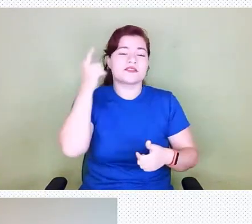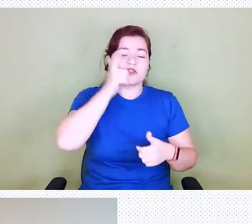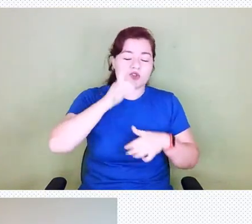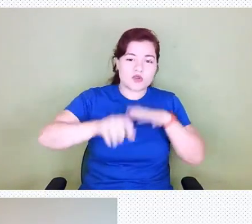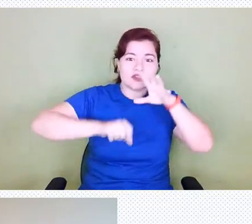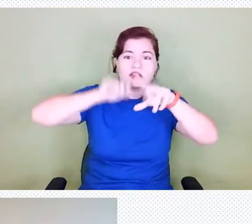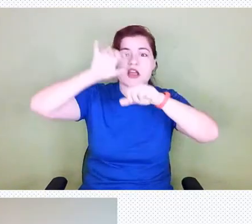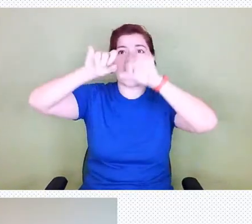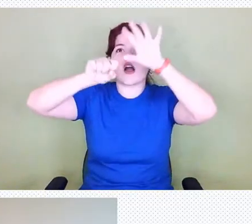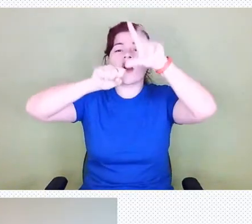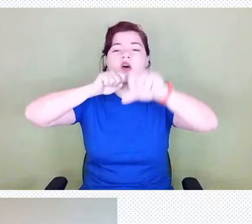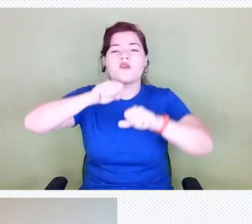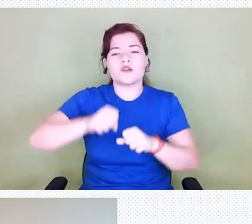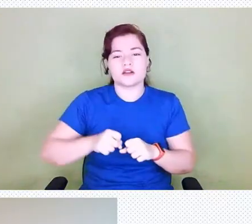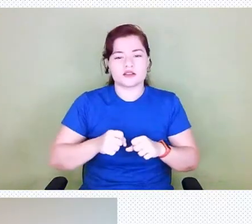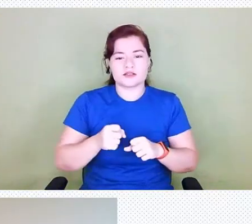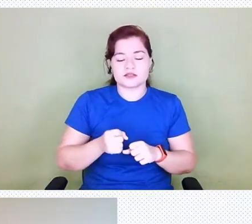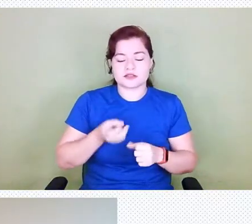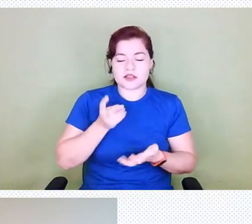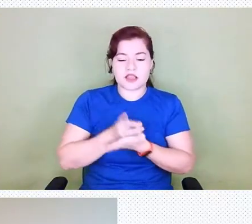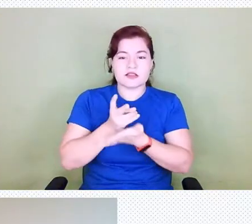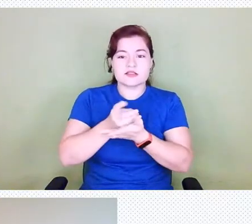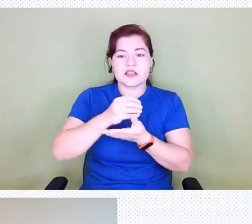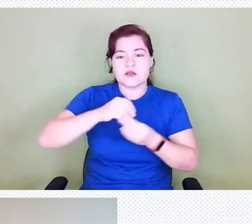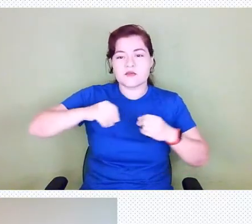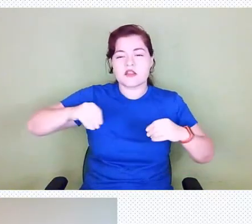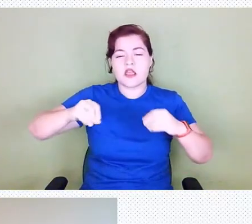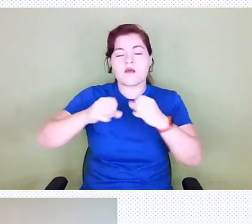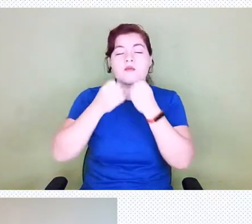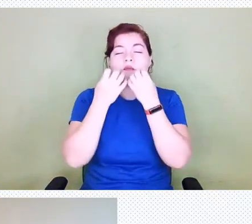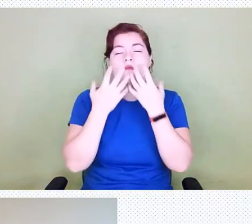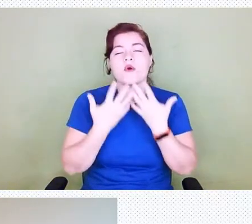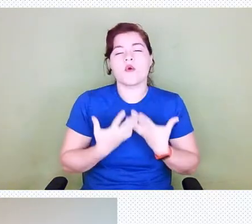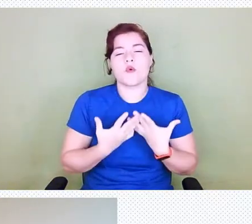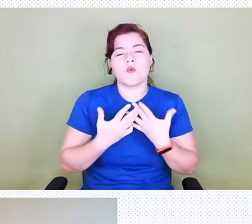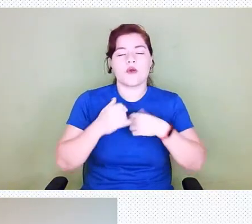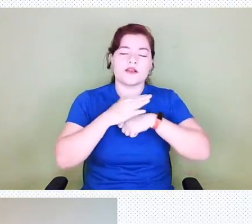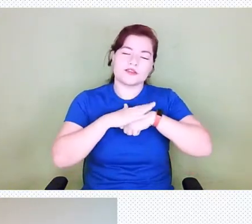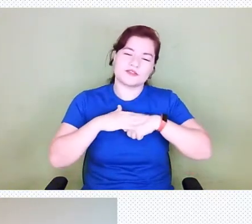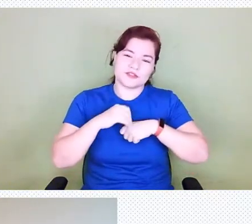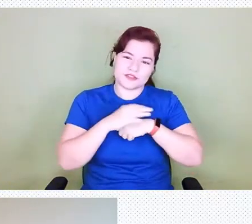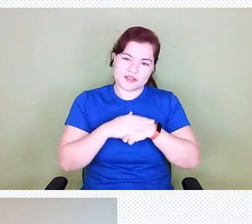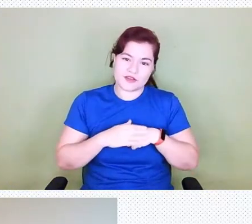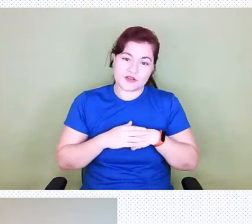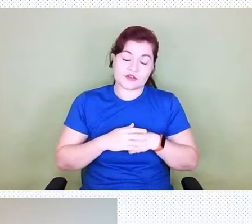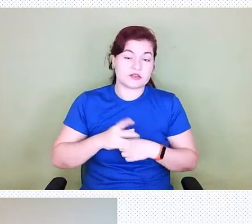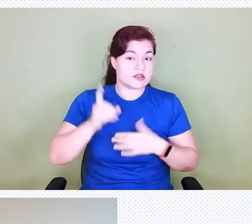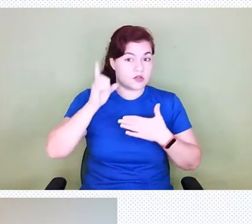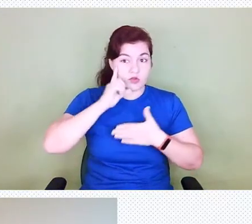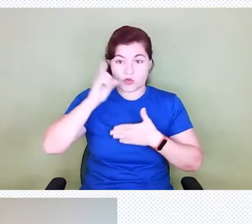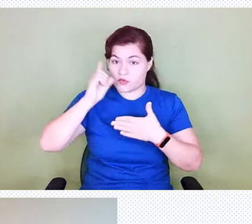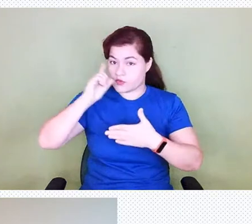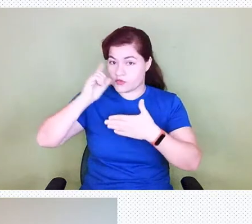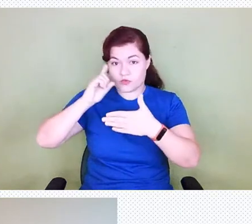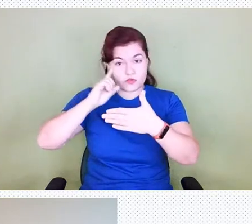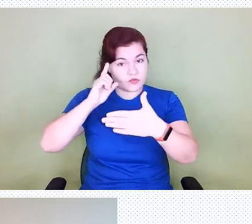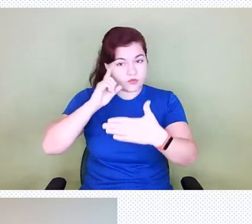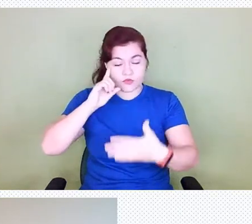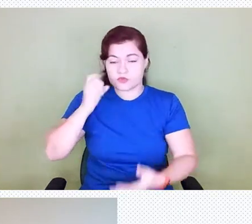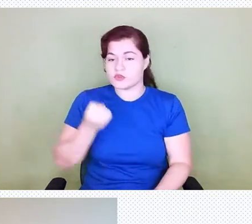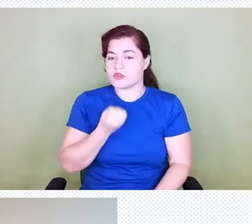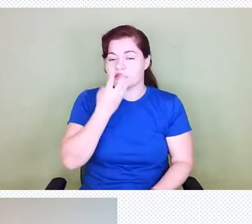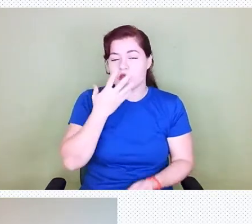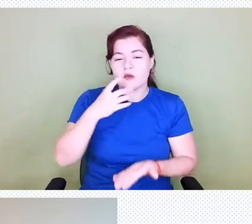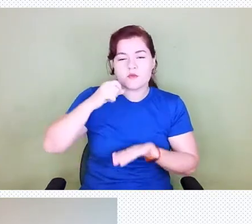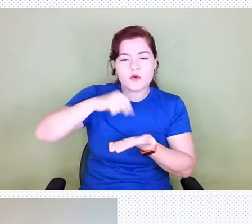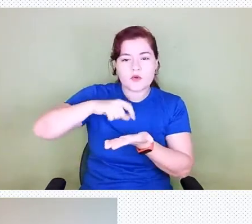alcançar o patamar da terra boa e generosa. Então, todos os dias, as boas sementes